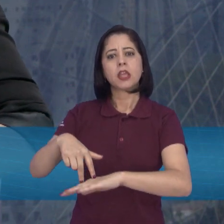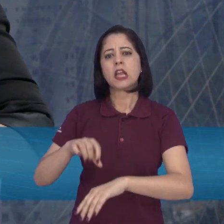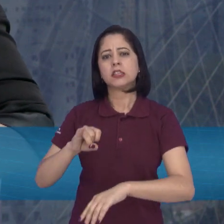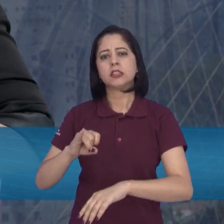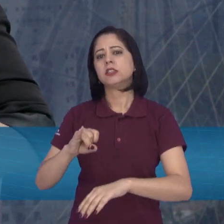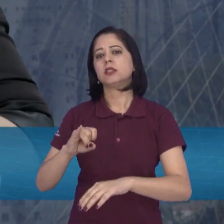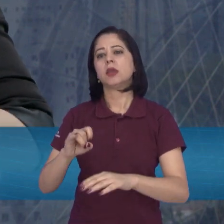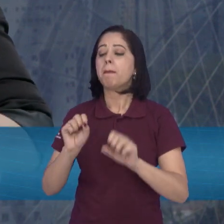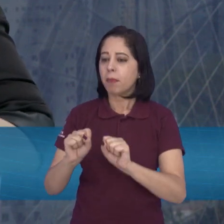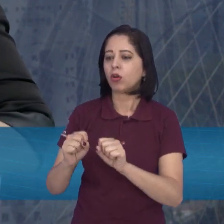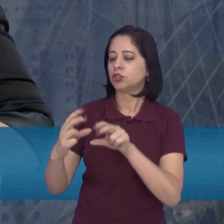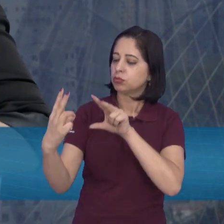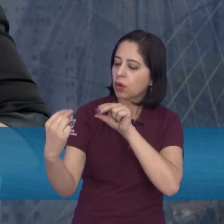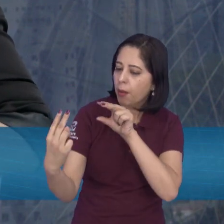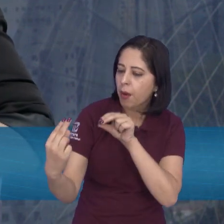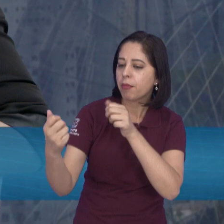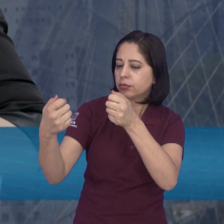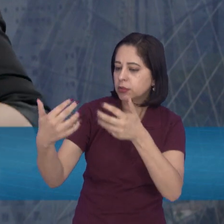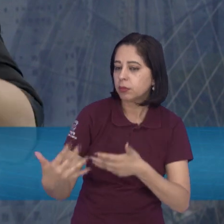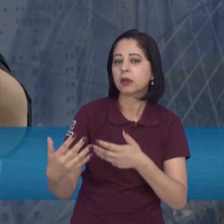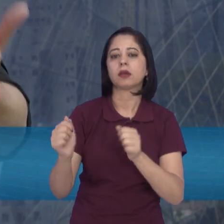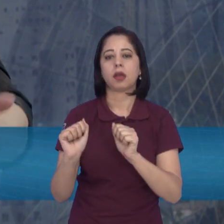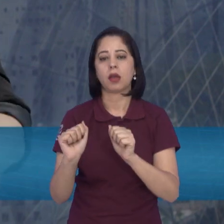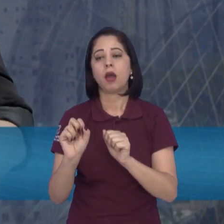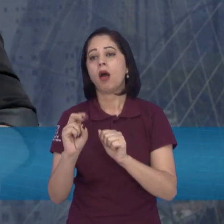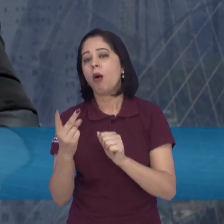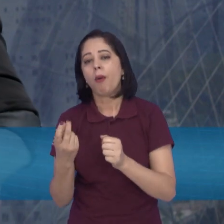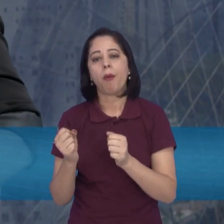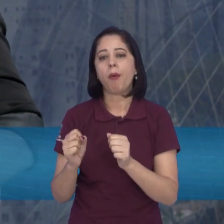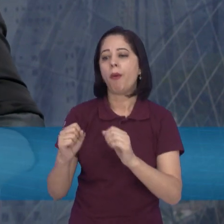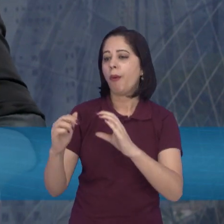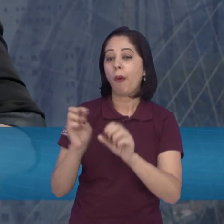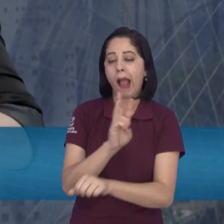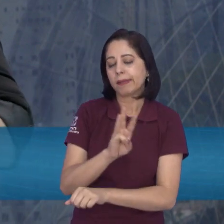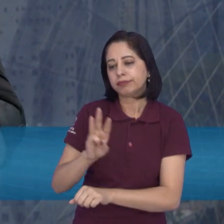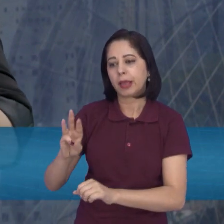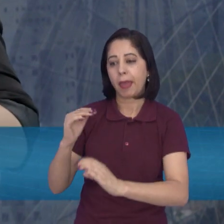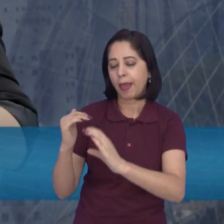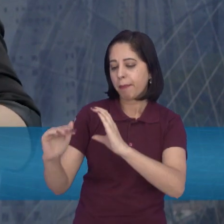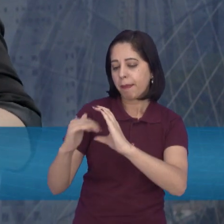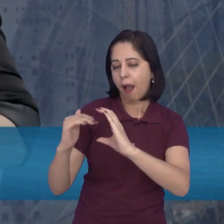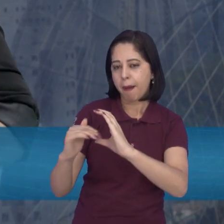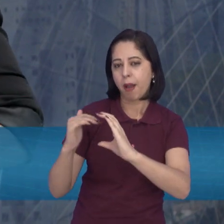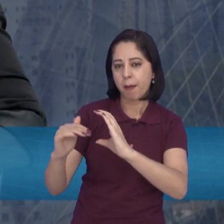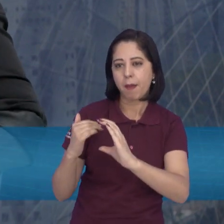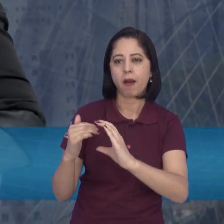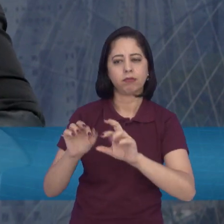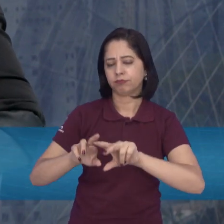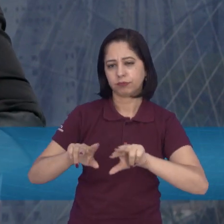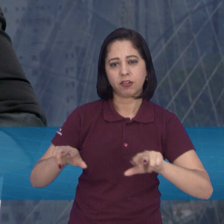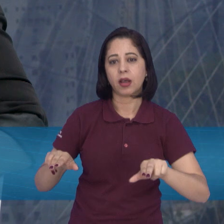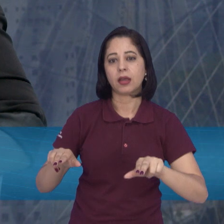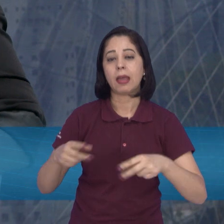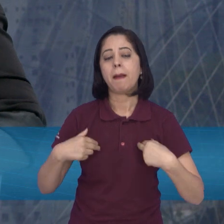através de uma conversa, se for através de uma conversa de rede social, se for através de um e-mail, se for ali, assim, perto de outros colegas,